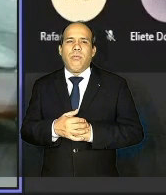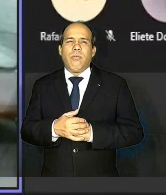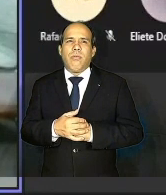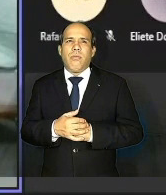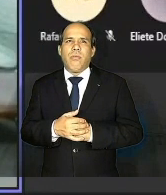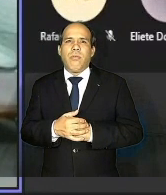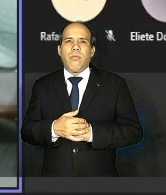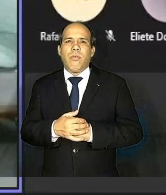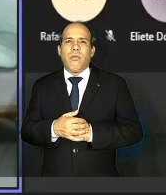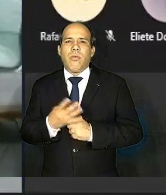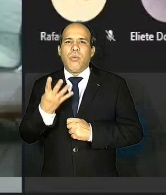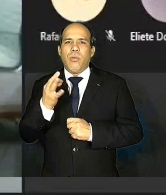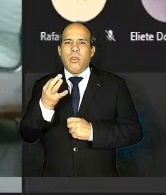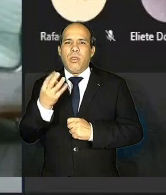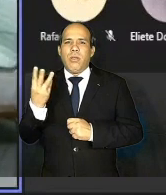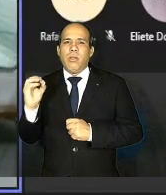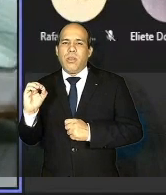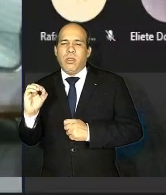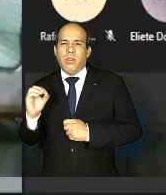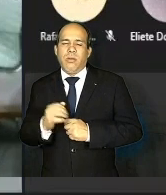dá